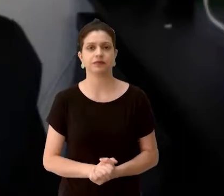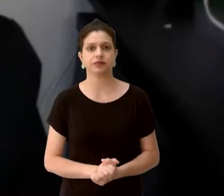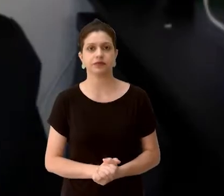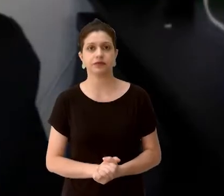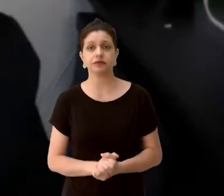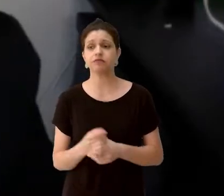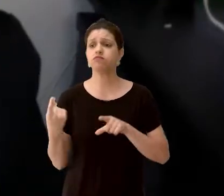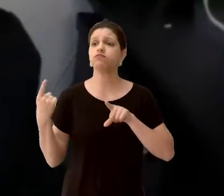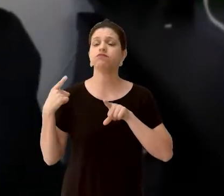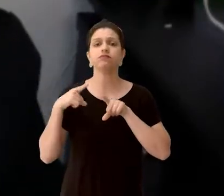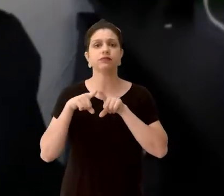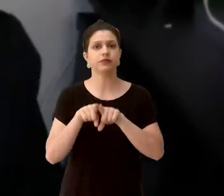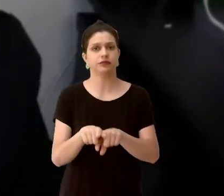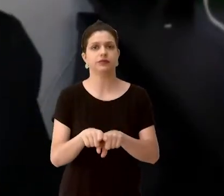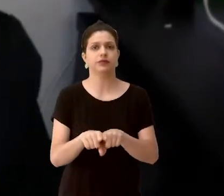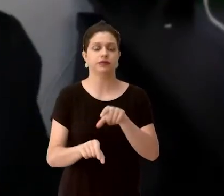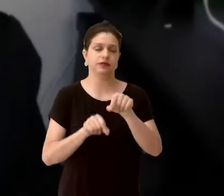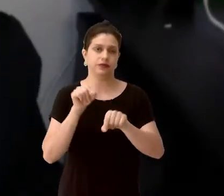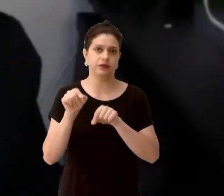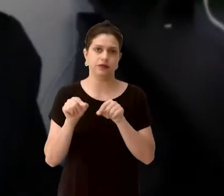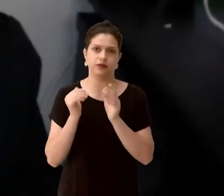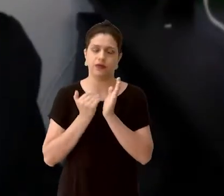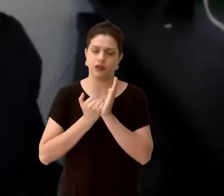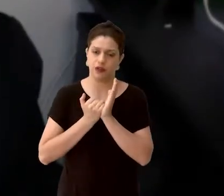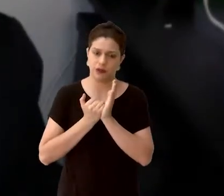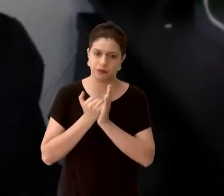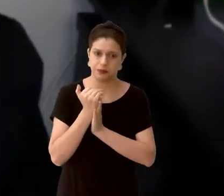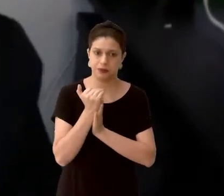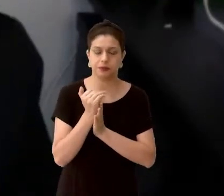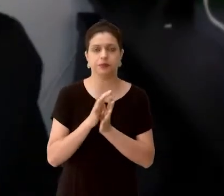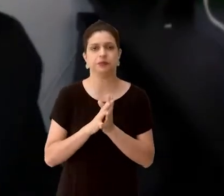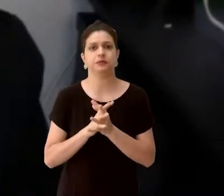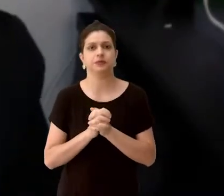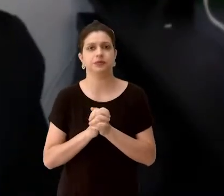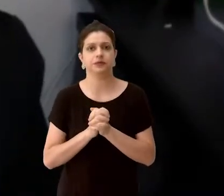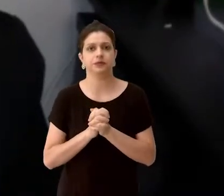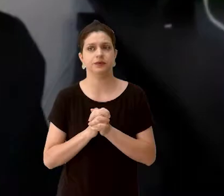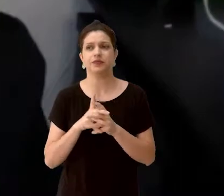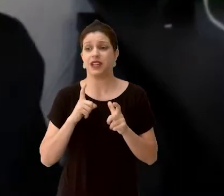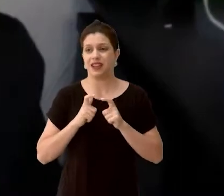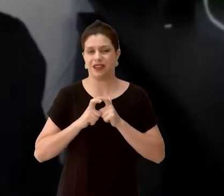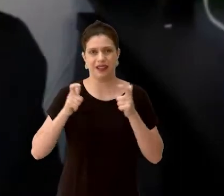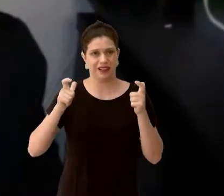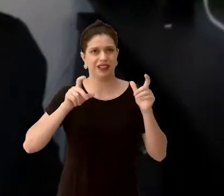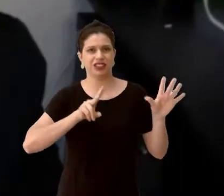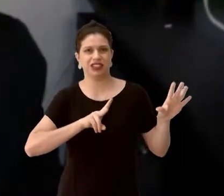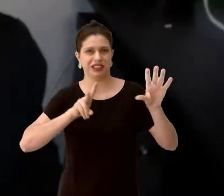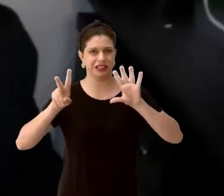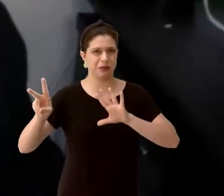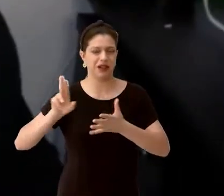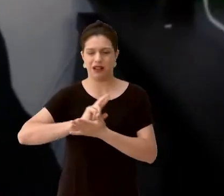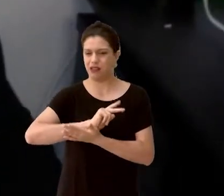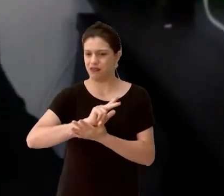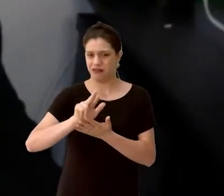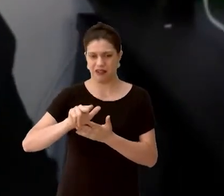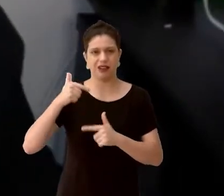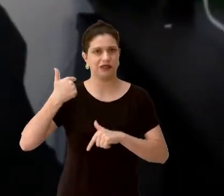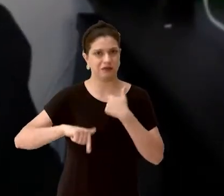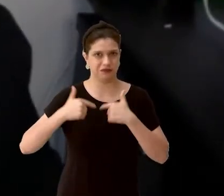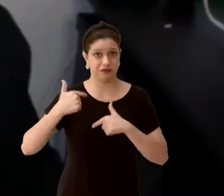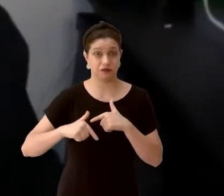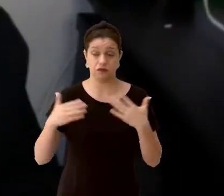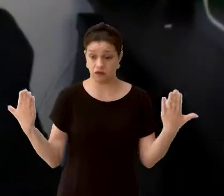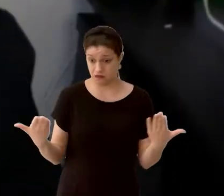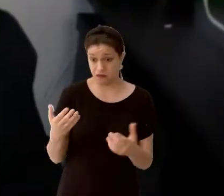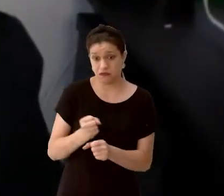deputados, nós fomos parceiros do início dessa grande